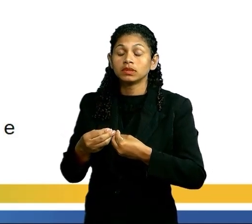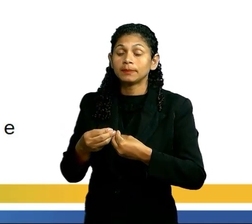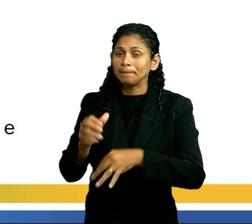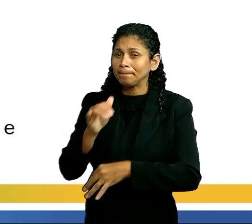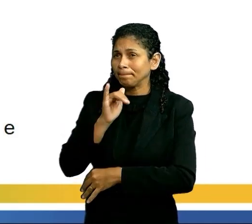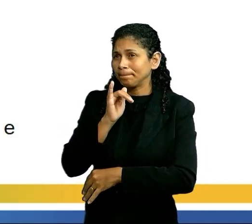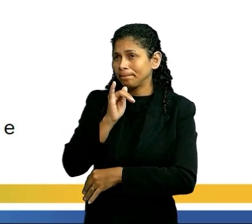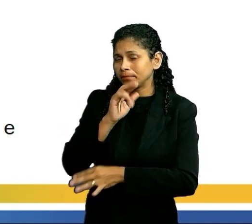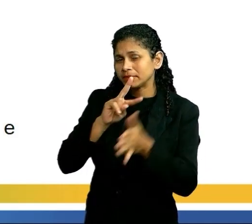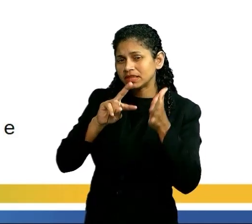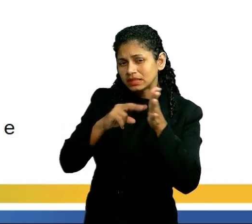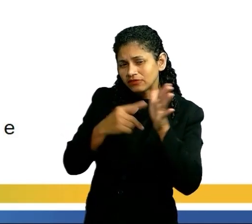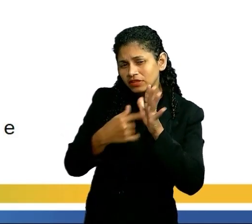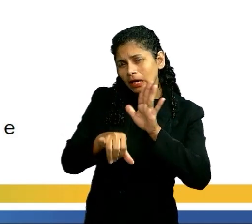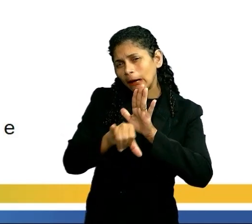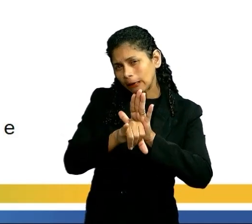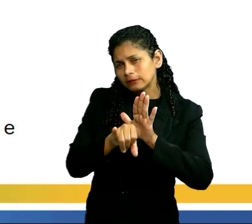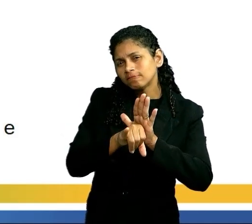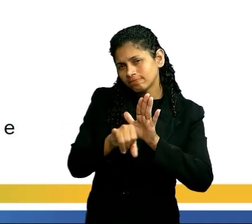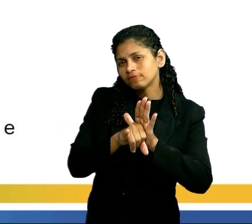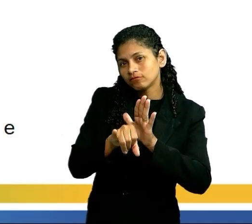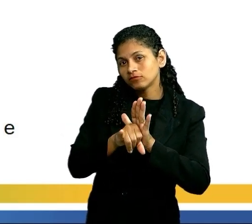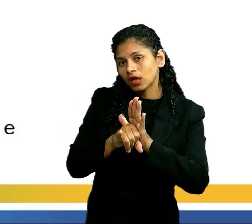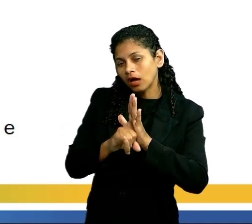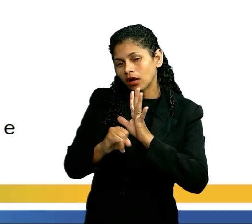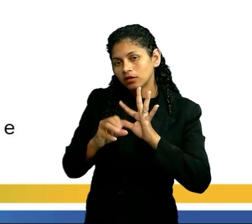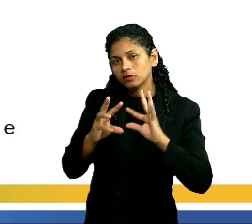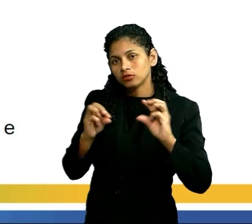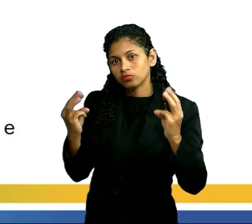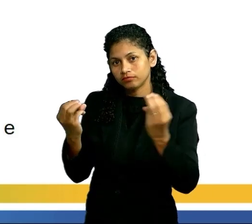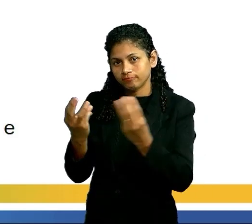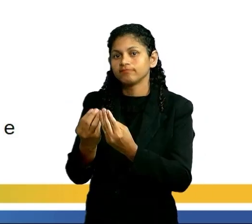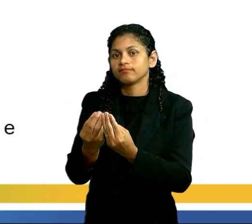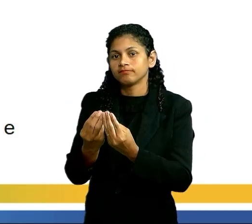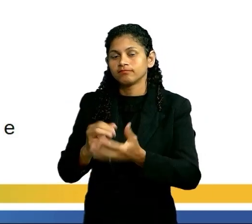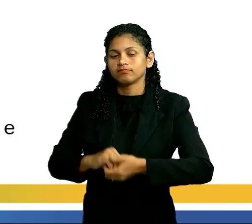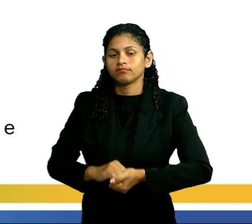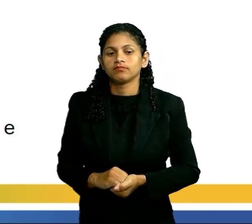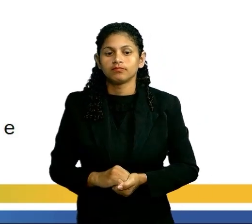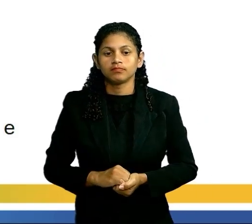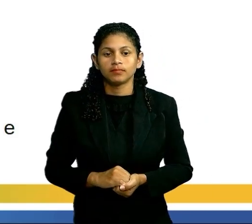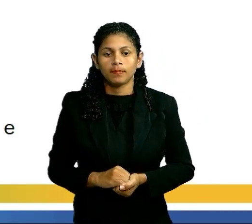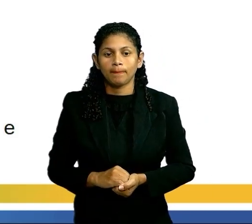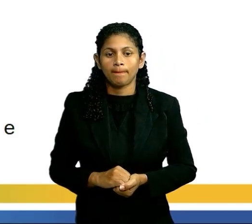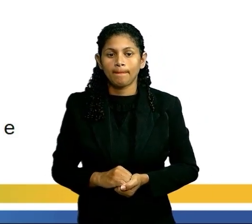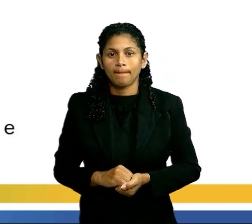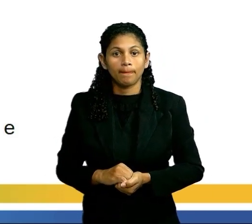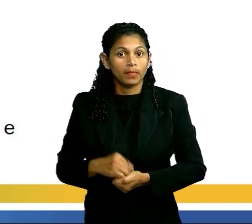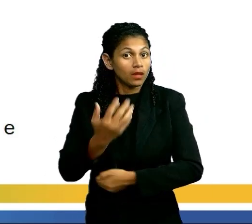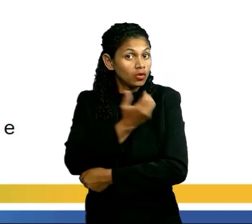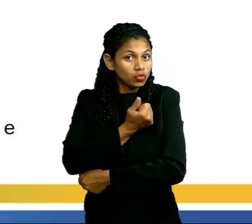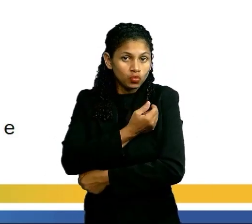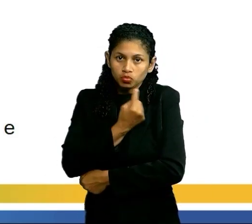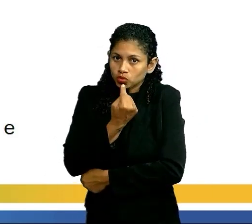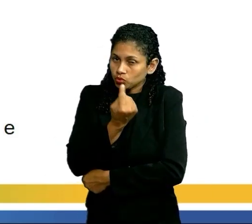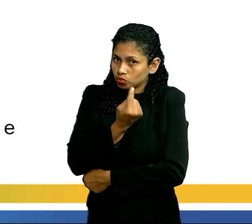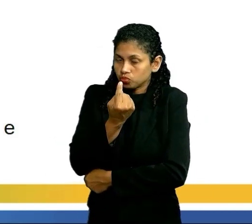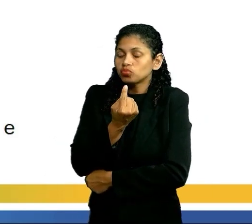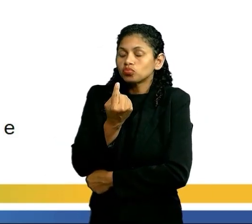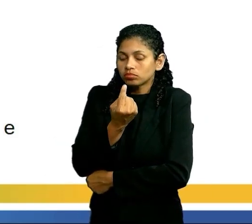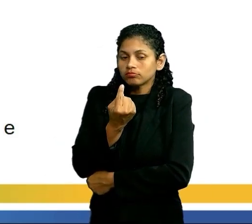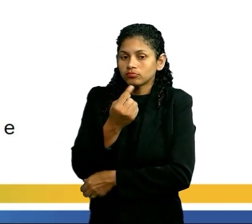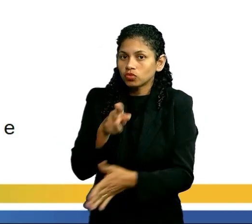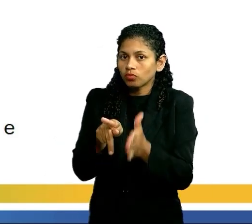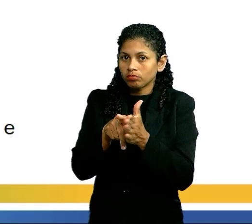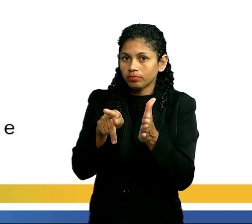outra igual. Então, utiliza-se isso para facilitar os estudos. A cadeia principal